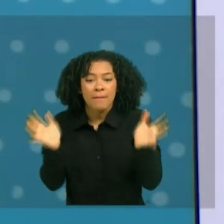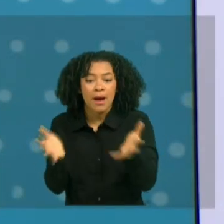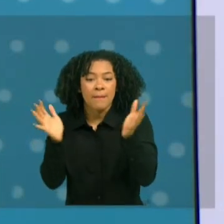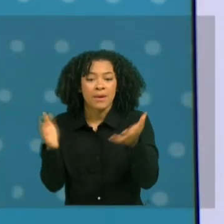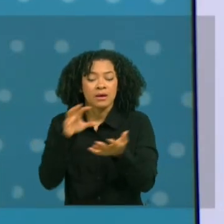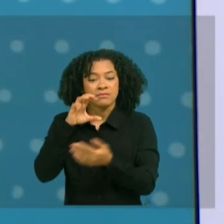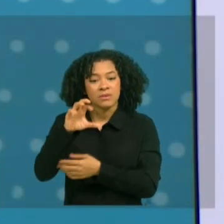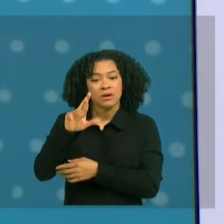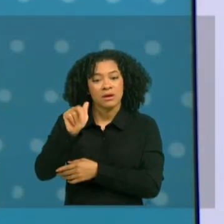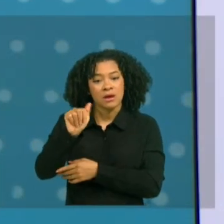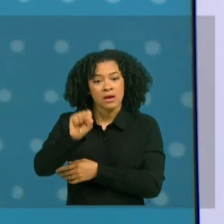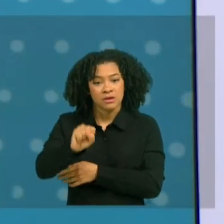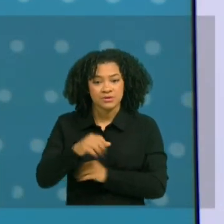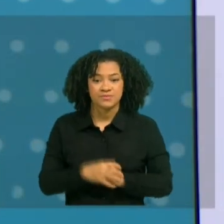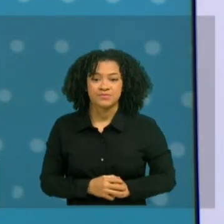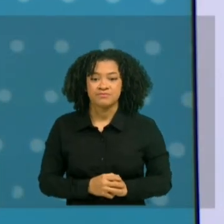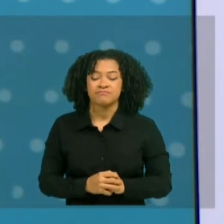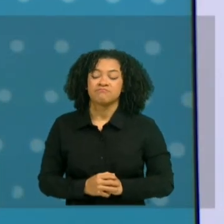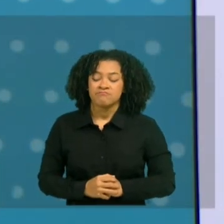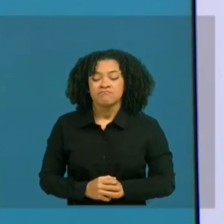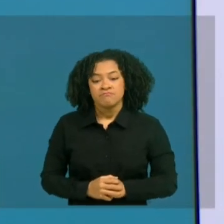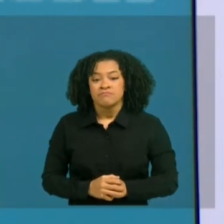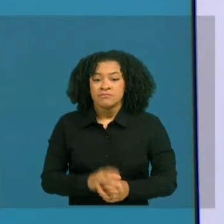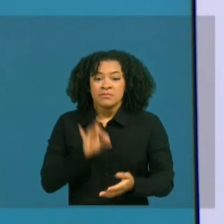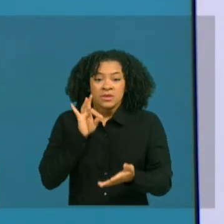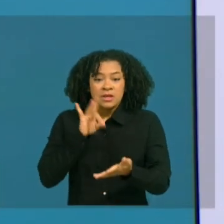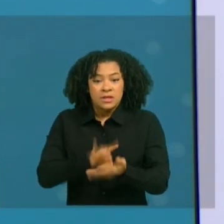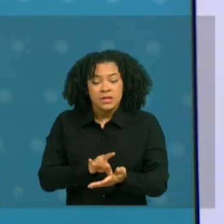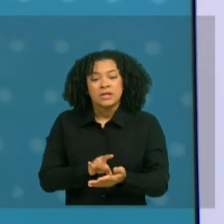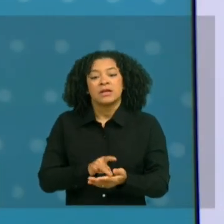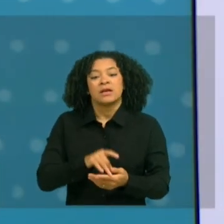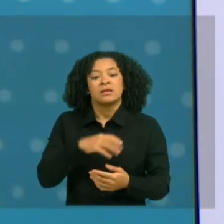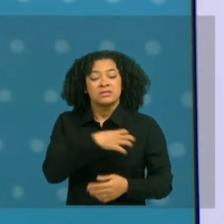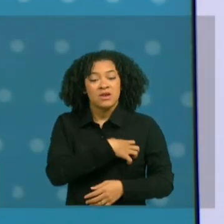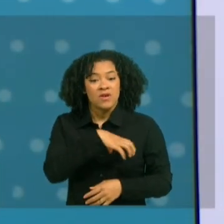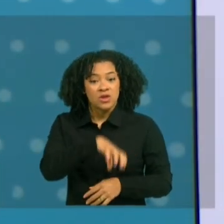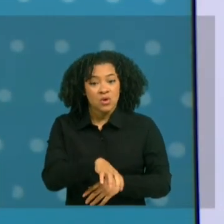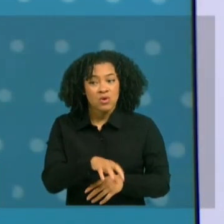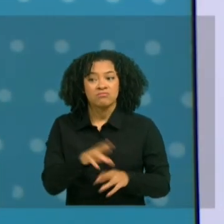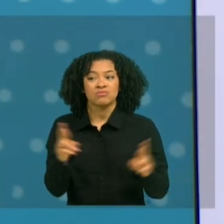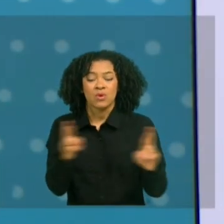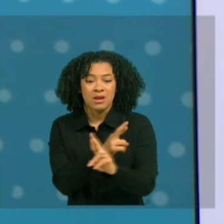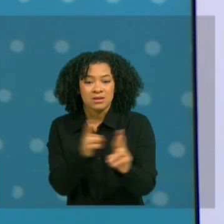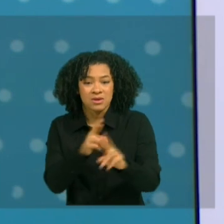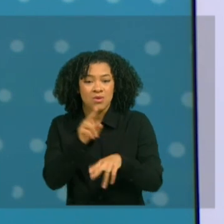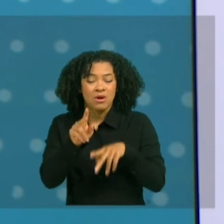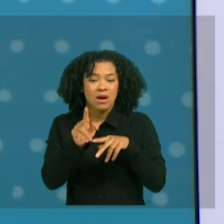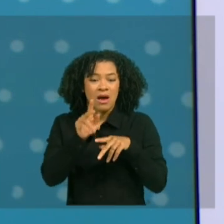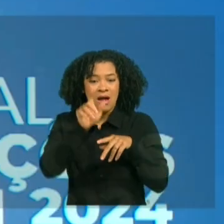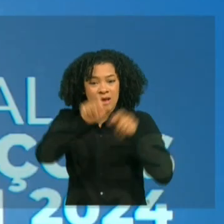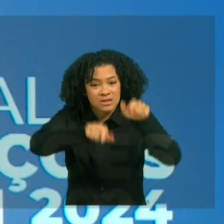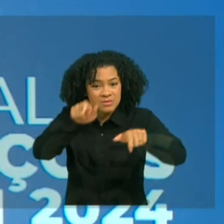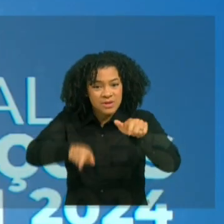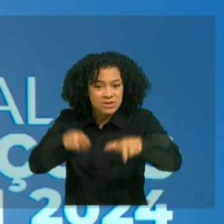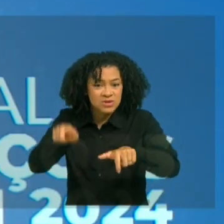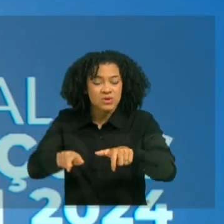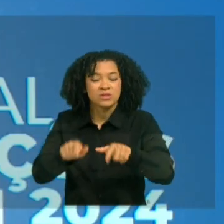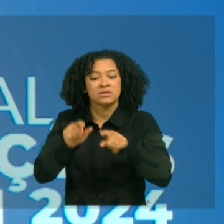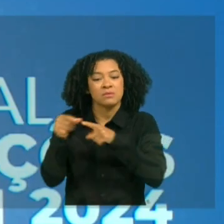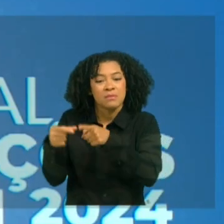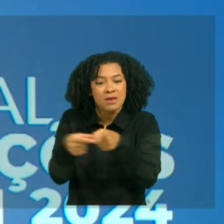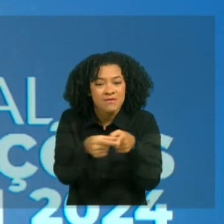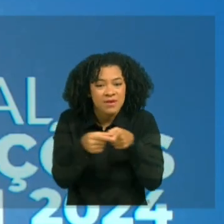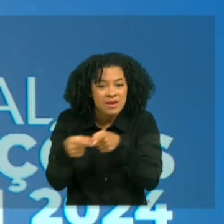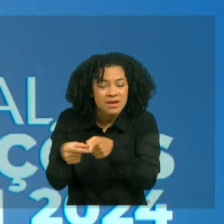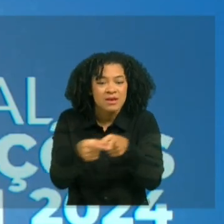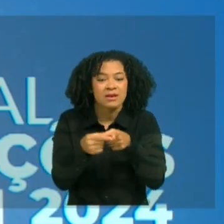eh de fato a situação de Salvador com relação às pessoas eh de das periferias